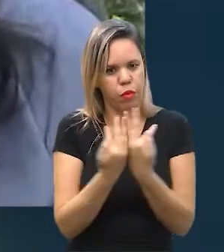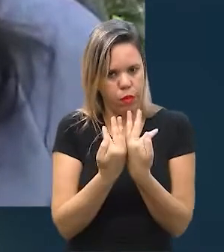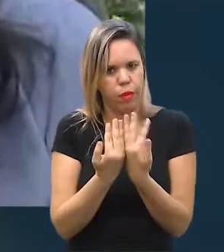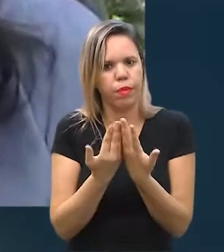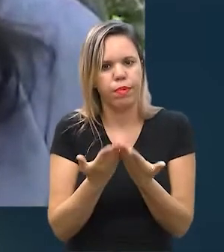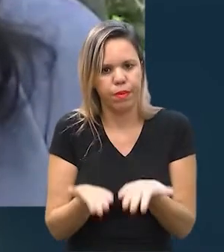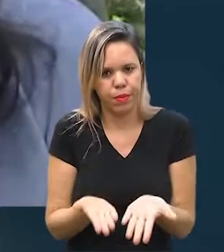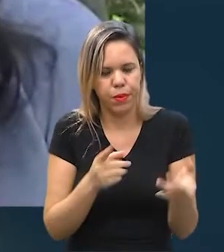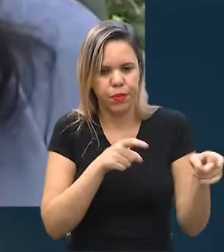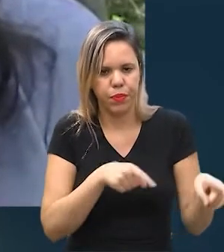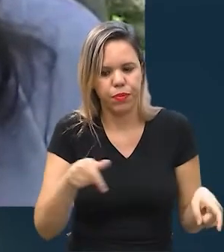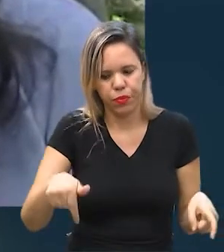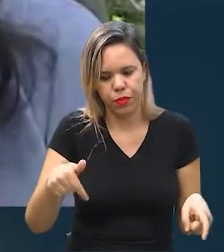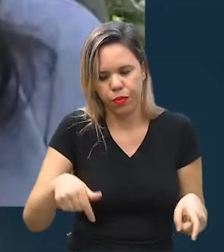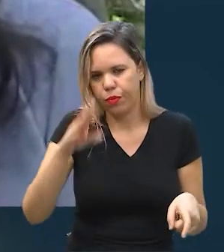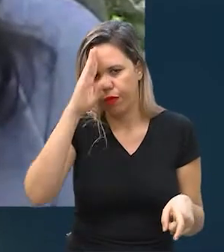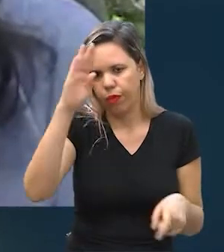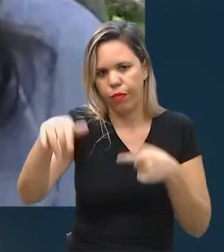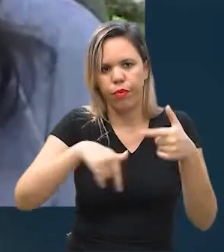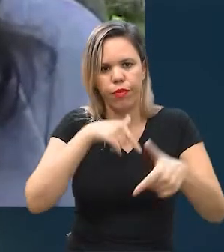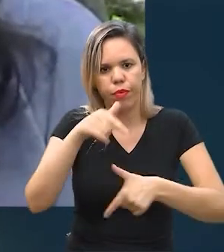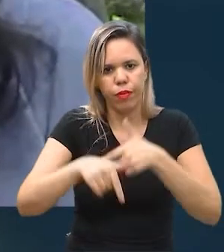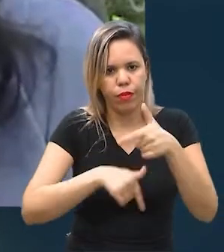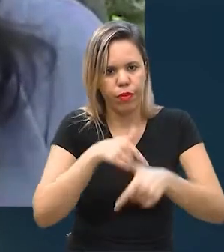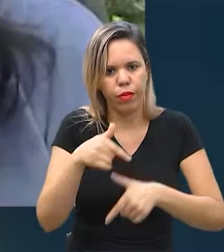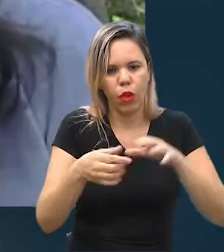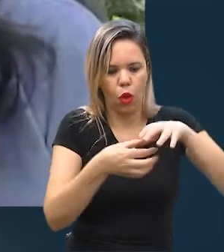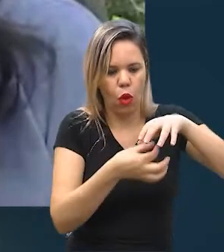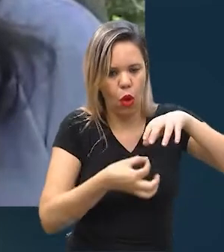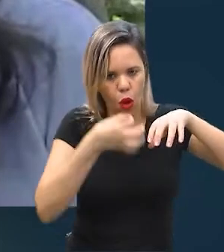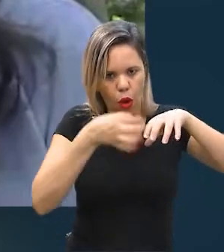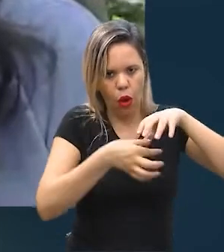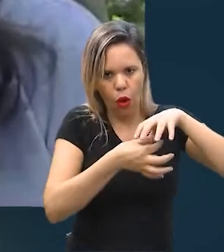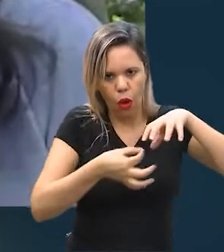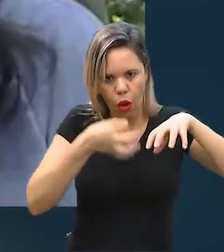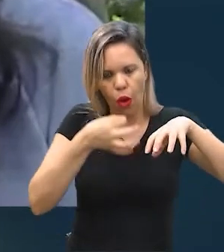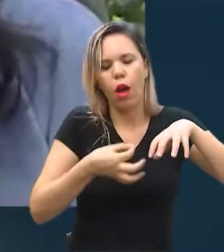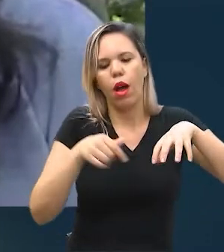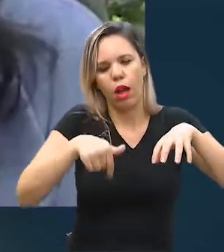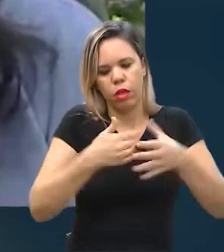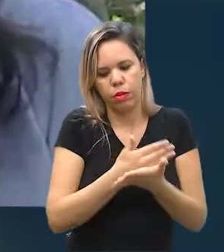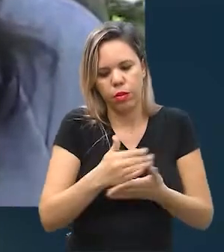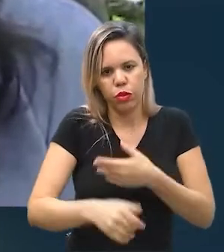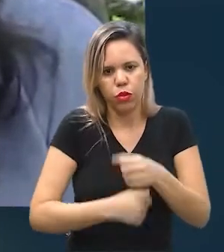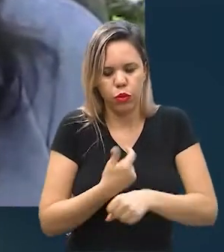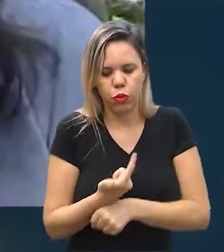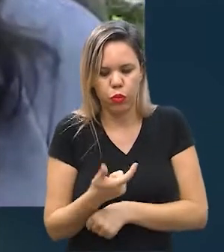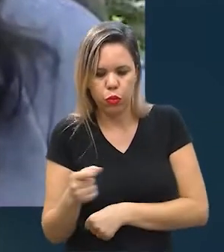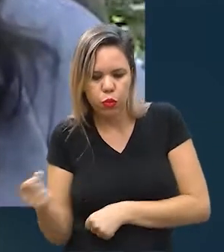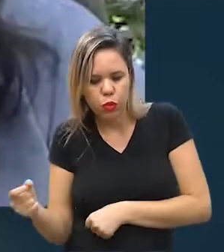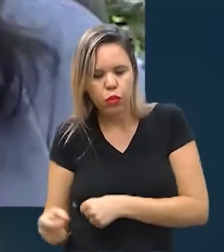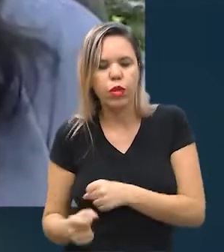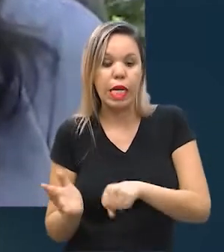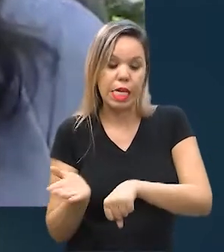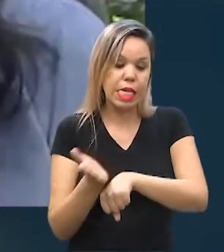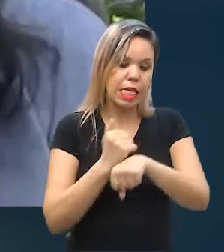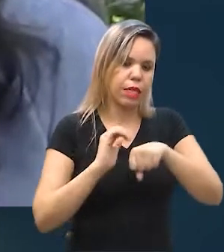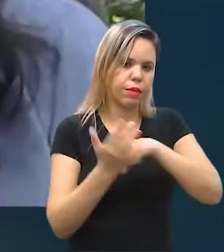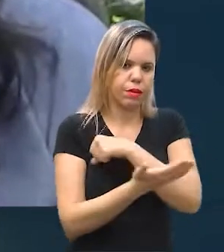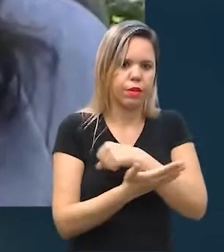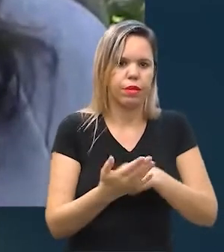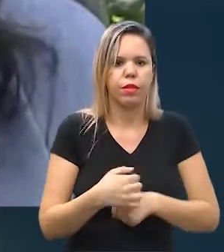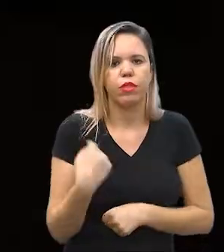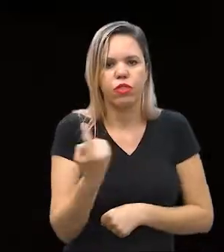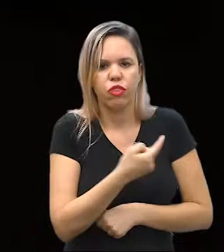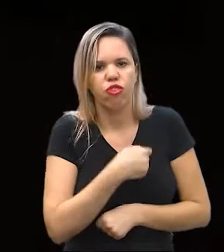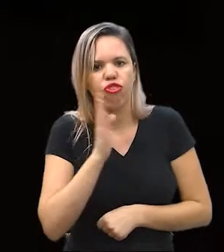E aqui, nosso principal trabalho é o cultivo de uvas. No começo desse ano, antes mesmo da pandemia,